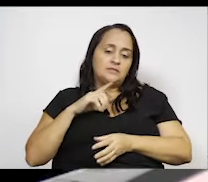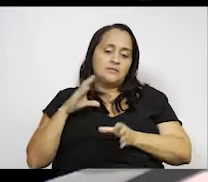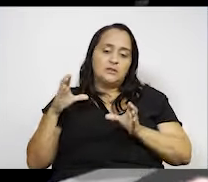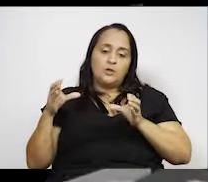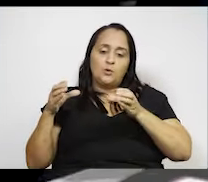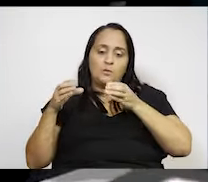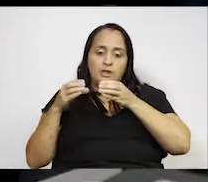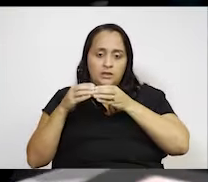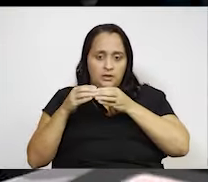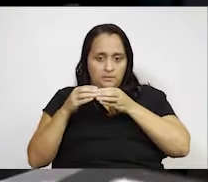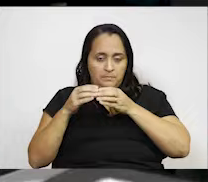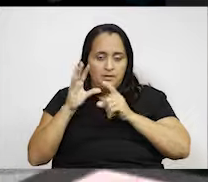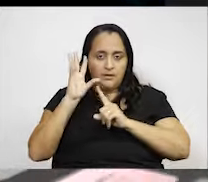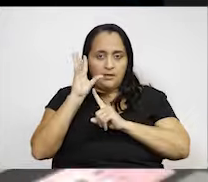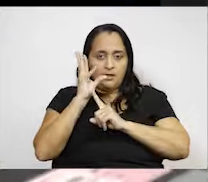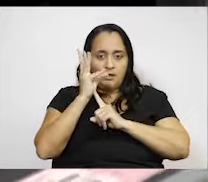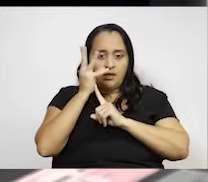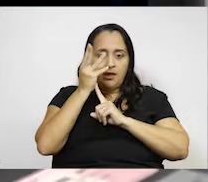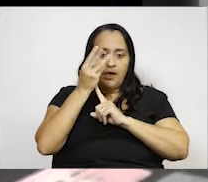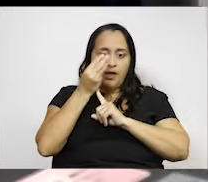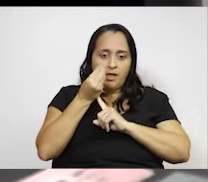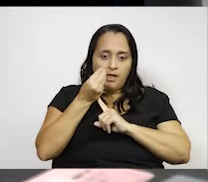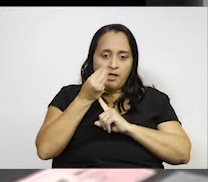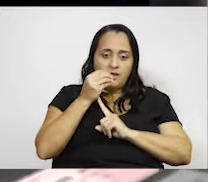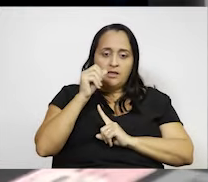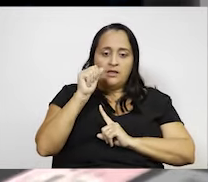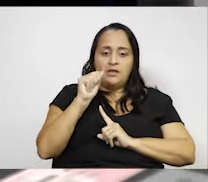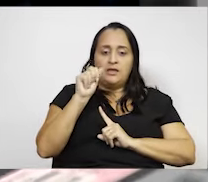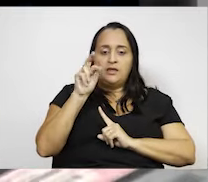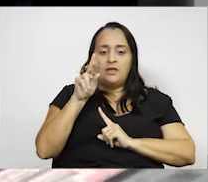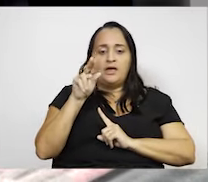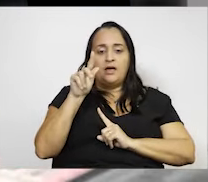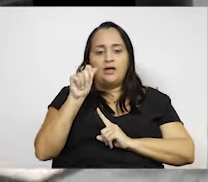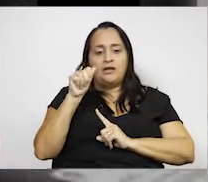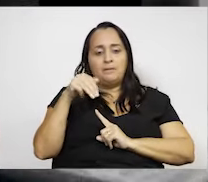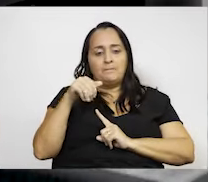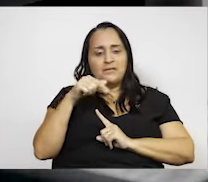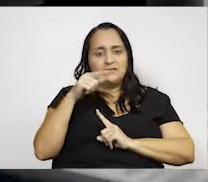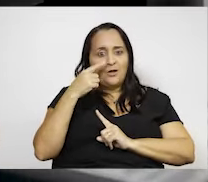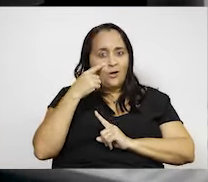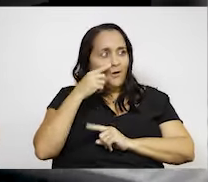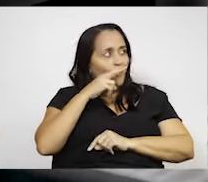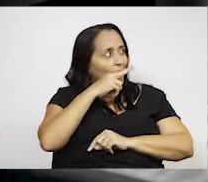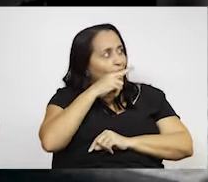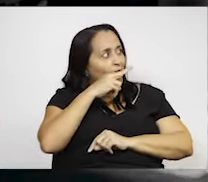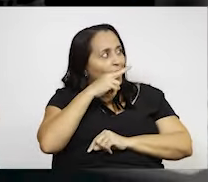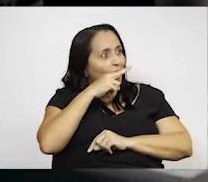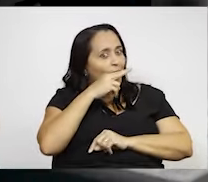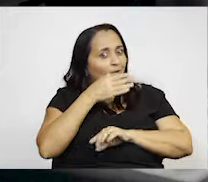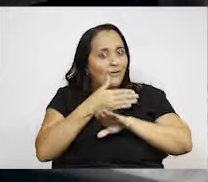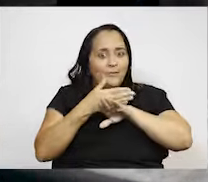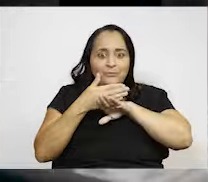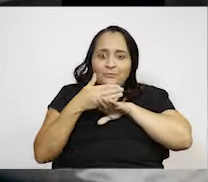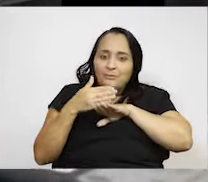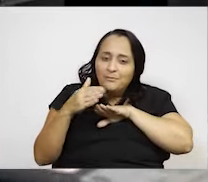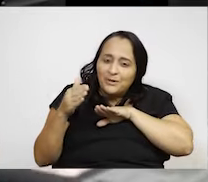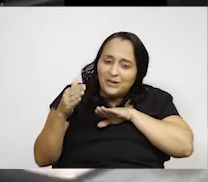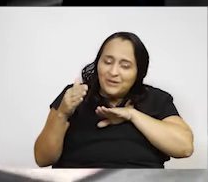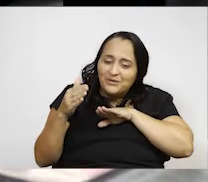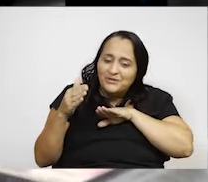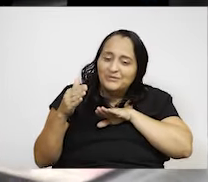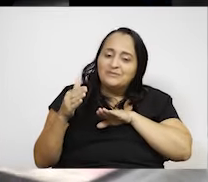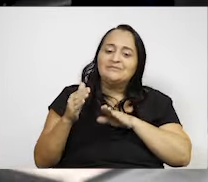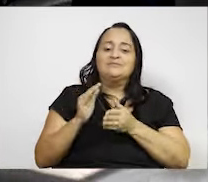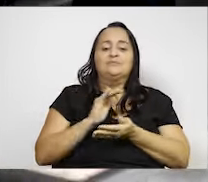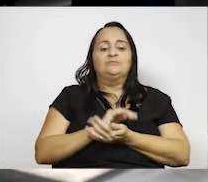entra uma equipe que chama a equipe de arte e diagramação. Estão vendo aqui o jornal? Está todo branco ainda? Sim. Olha só.